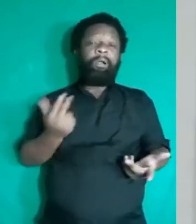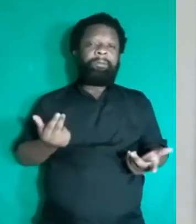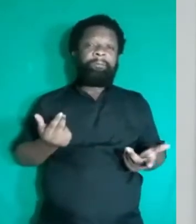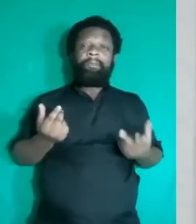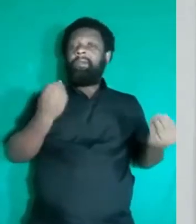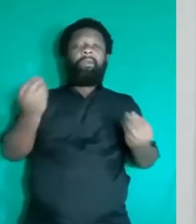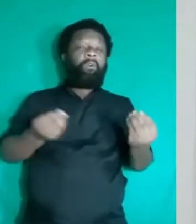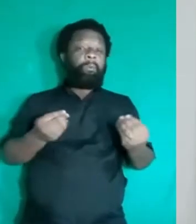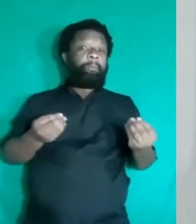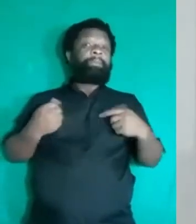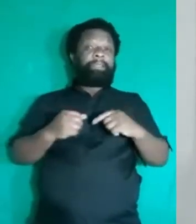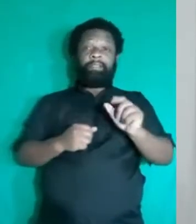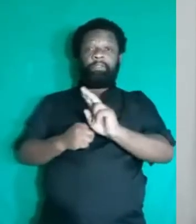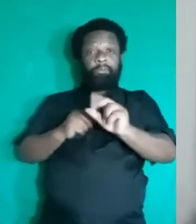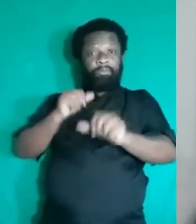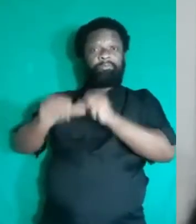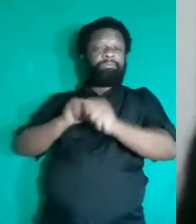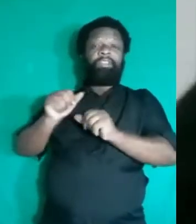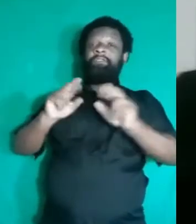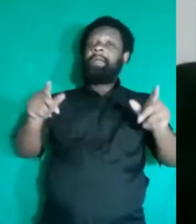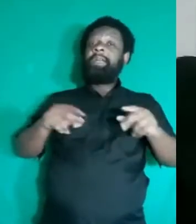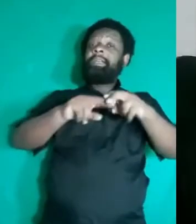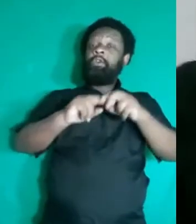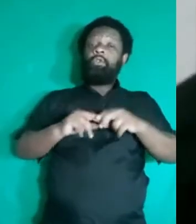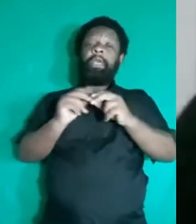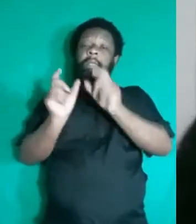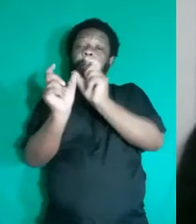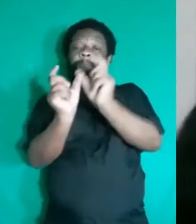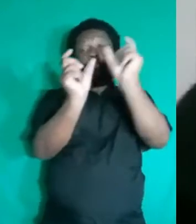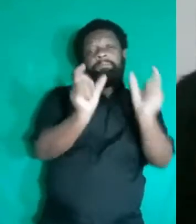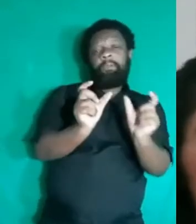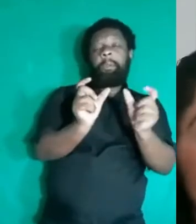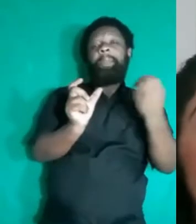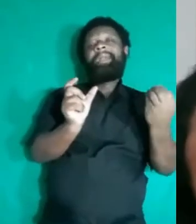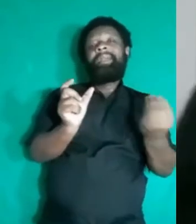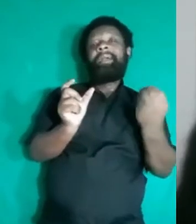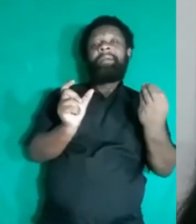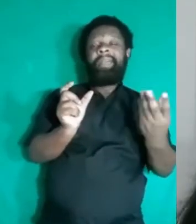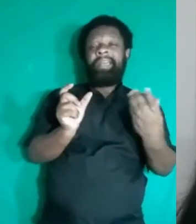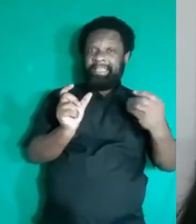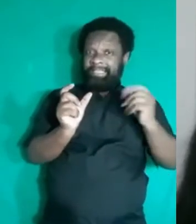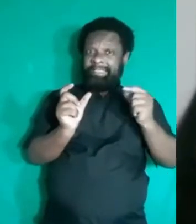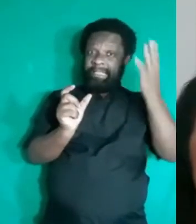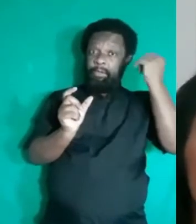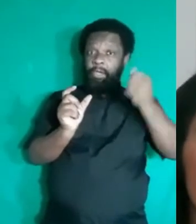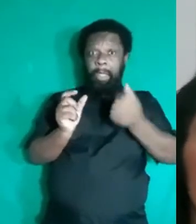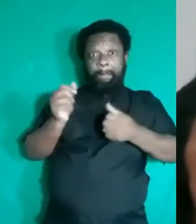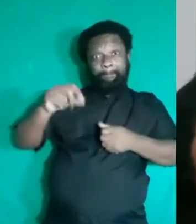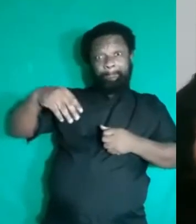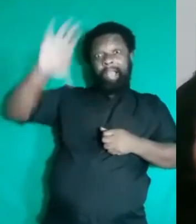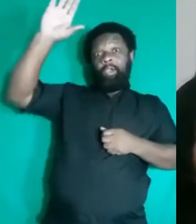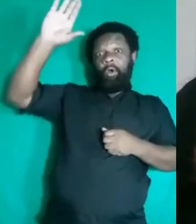seja, eu não posso usar o mesmo nome para representar dois ácidos que são diferentes. Por isso que nós vamos usar um